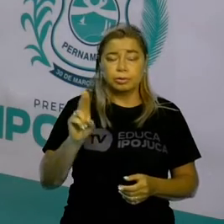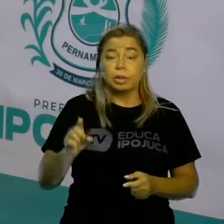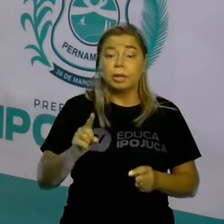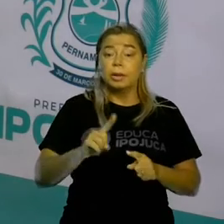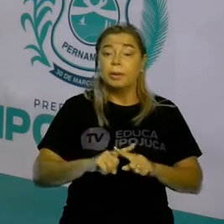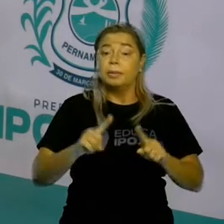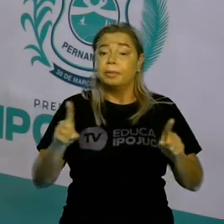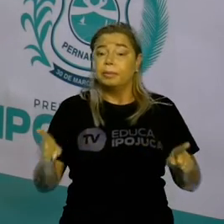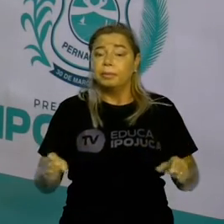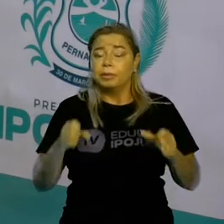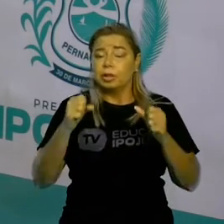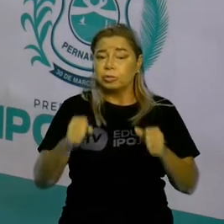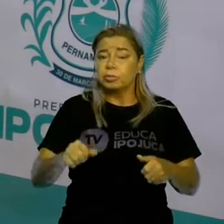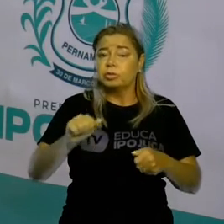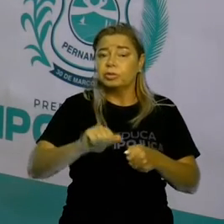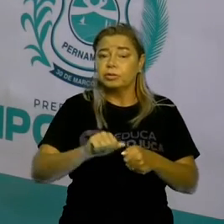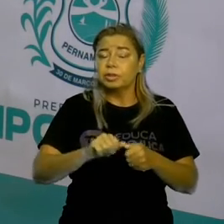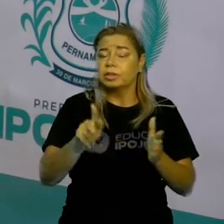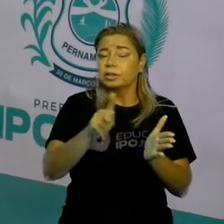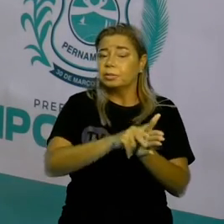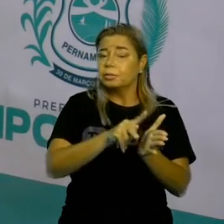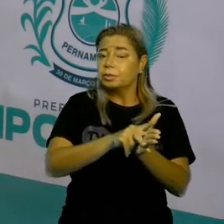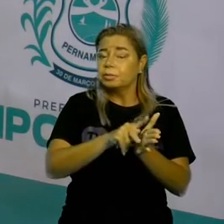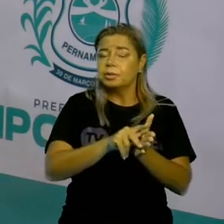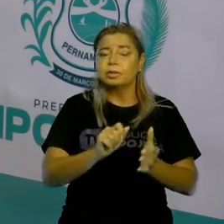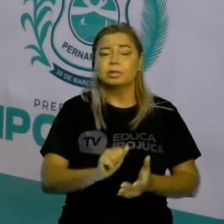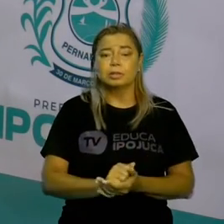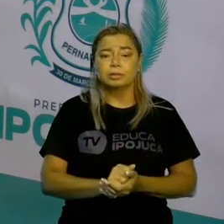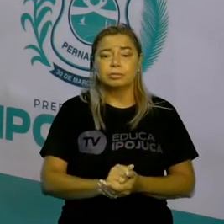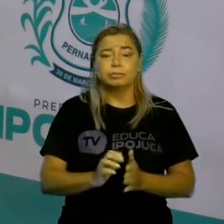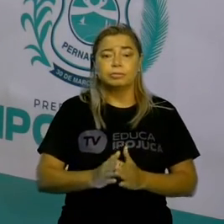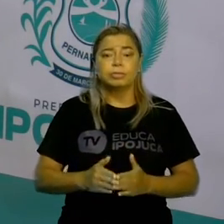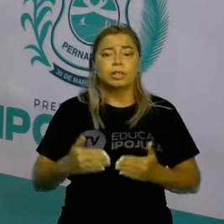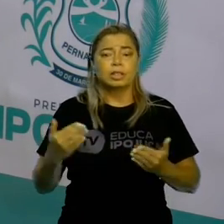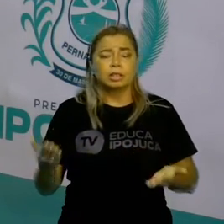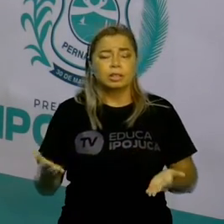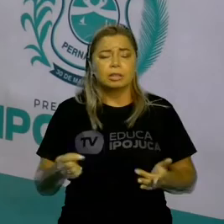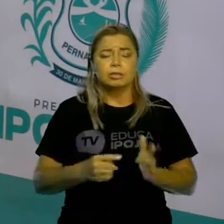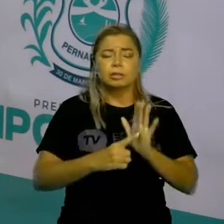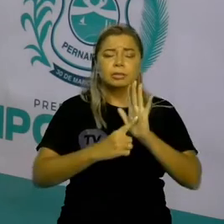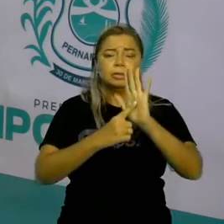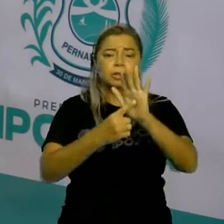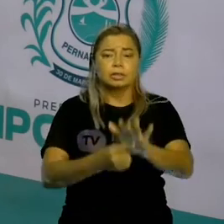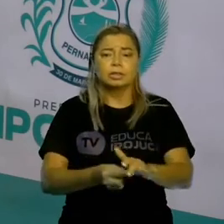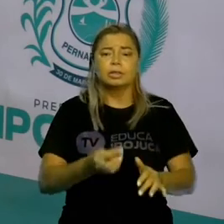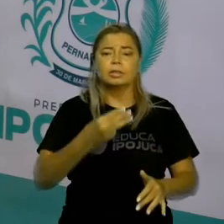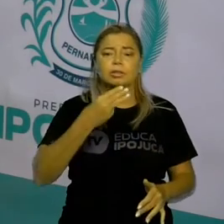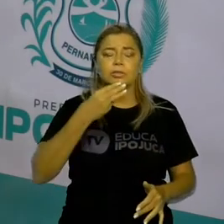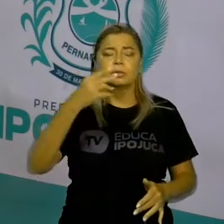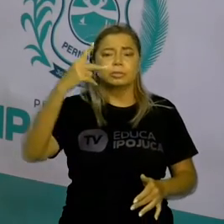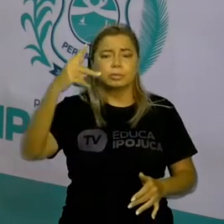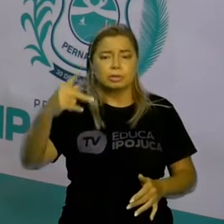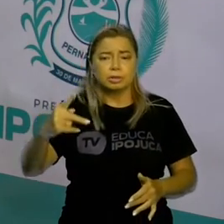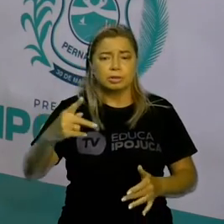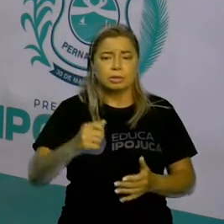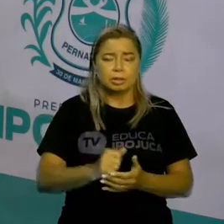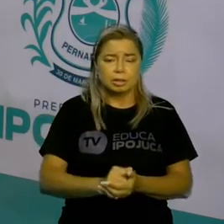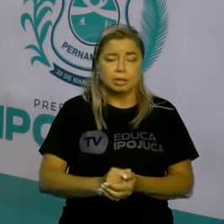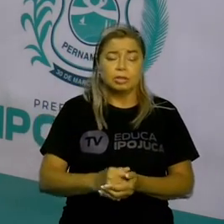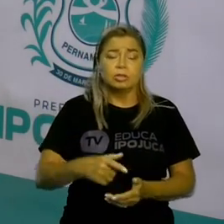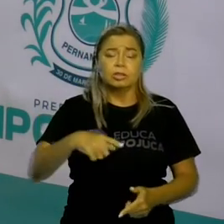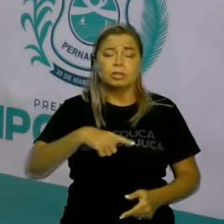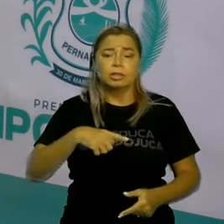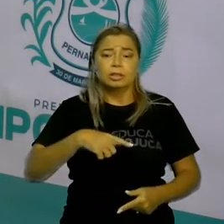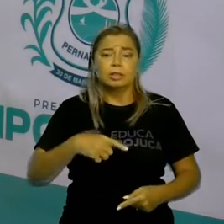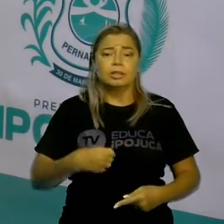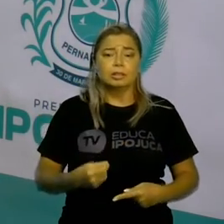papel. Então vamos representar algumas probabilidades que estão representadas na forma